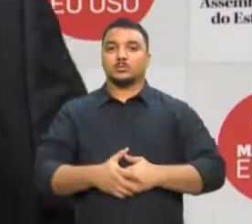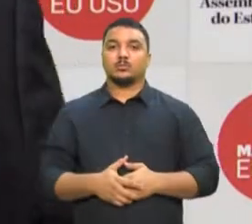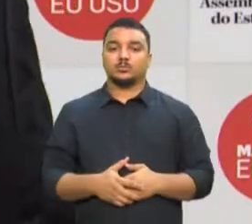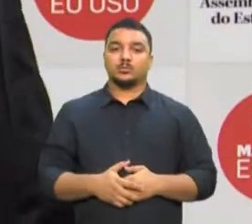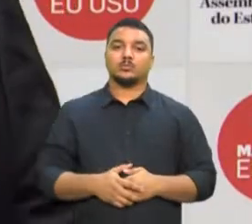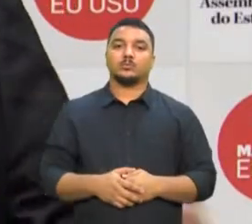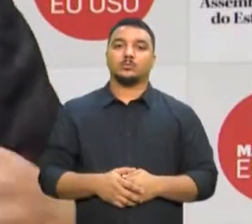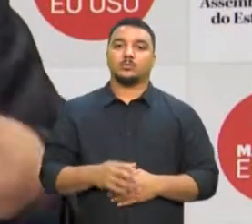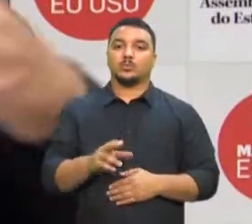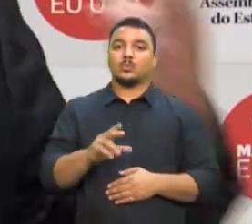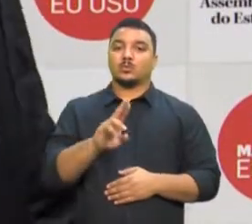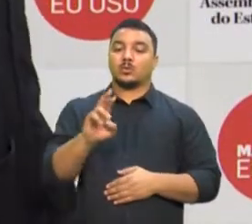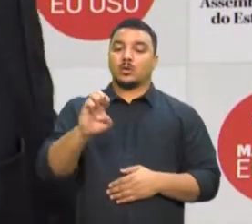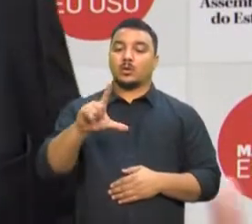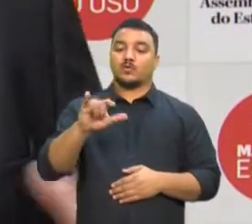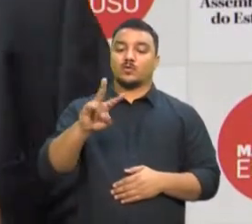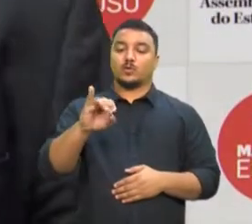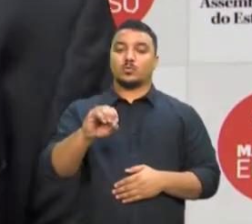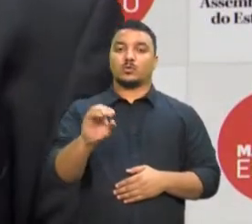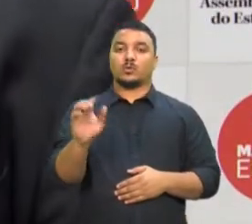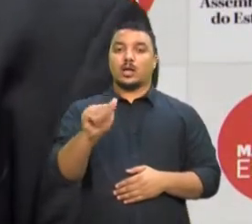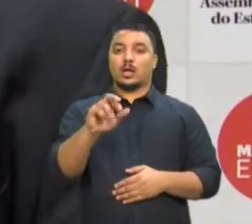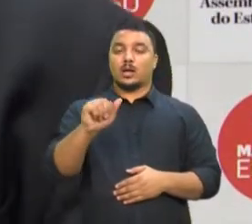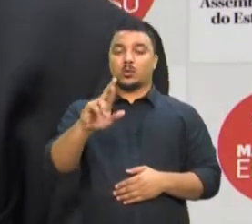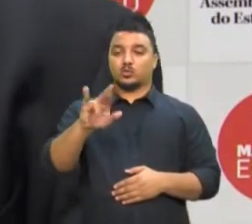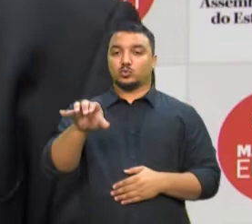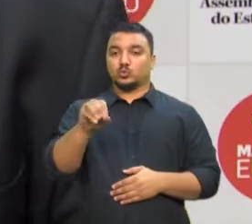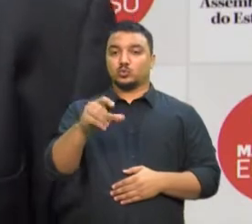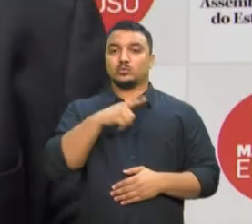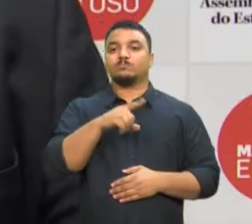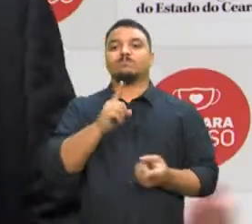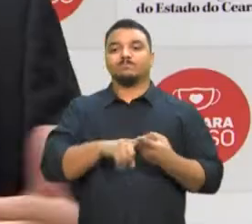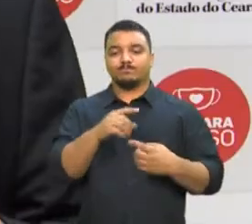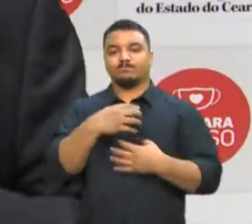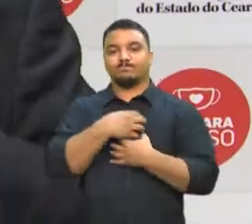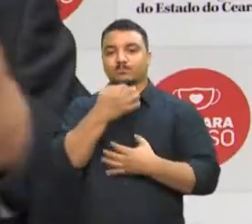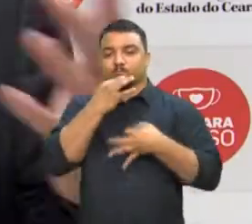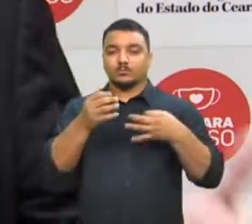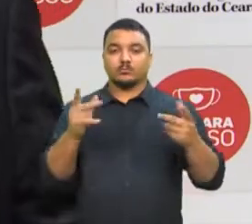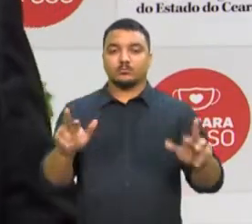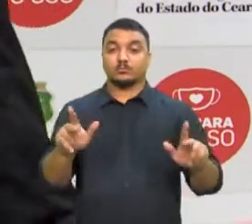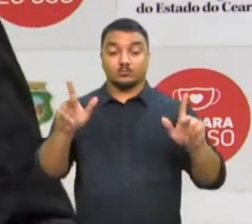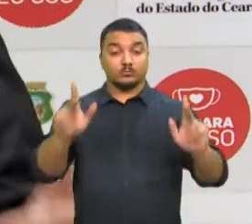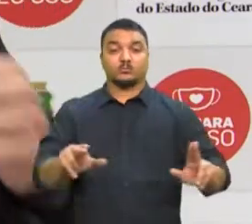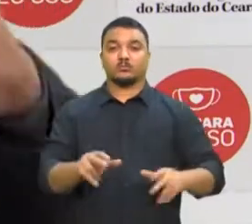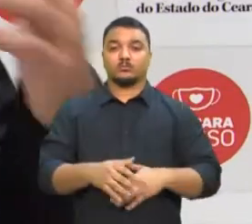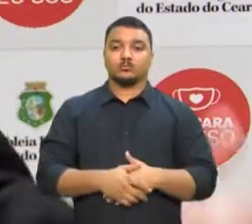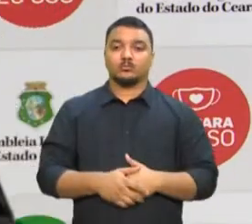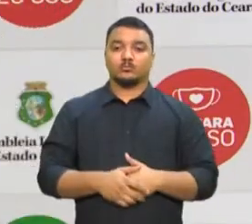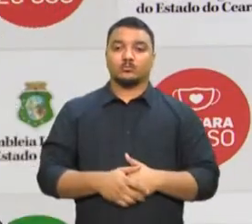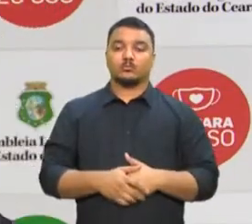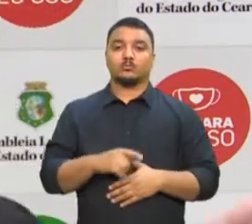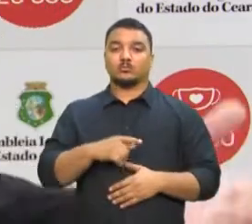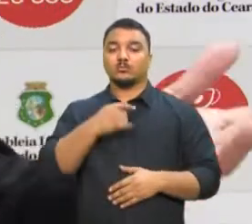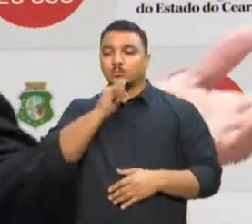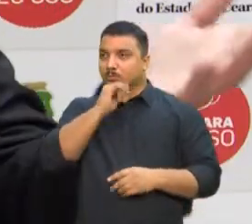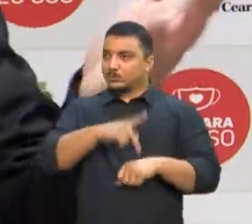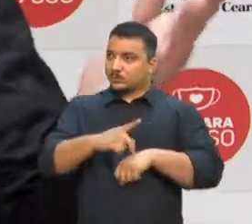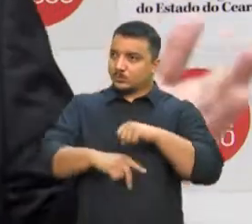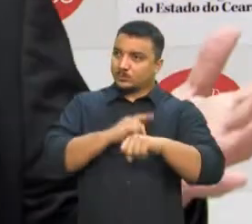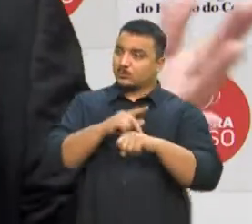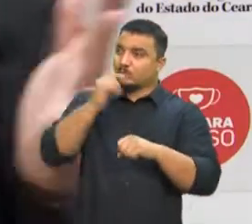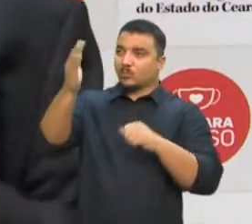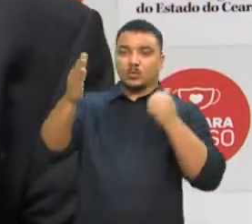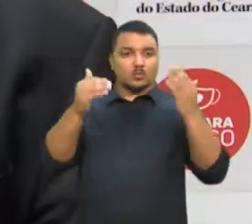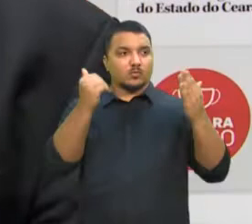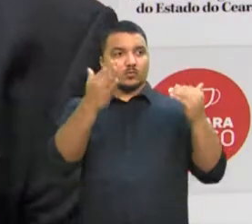Elvio Araújo, do Patriotas, compartilha da mesma opinião. A gente tem exemplos de outros países que foram